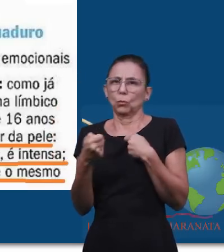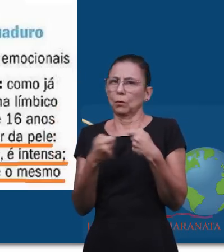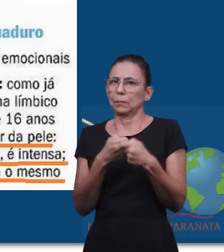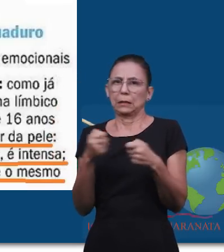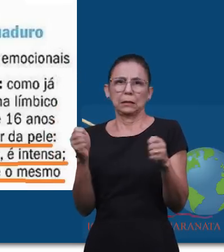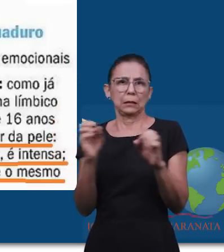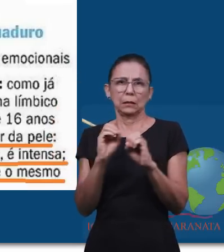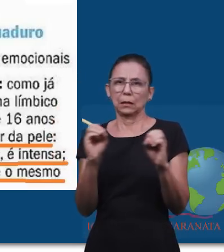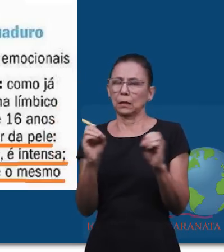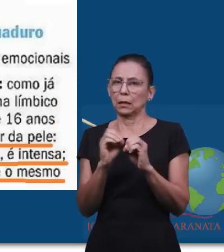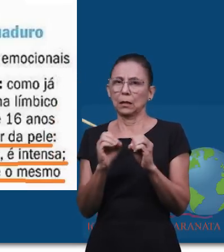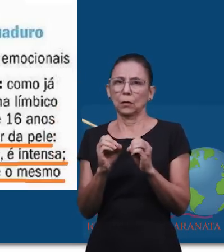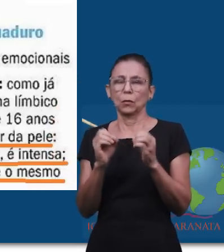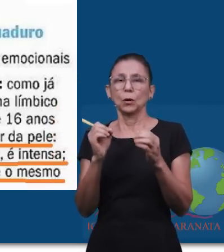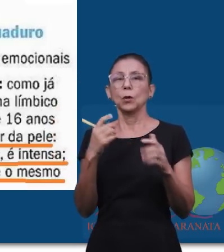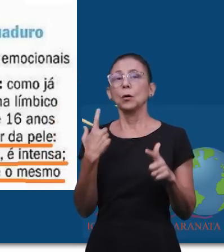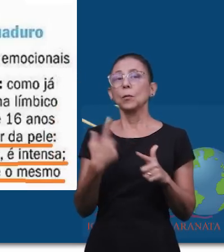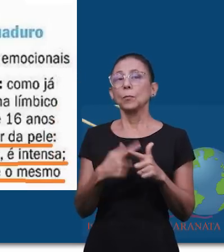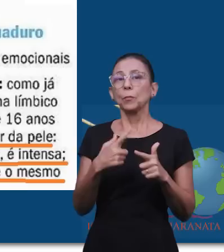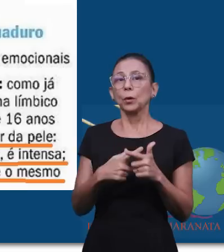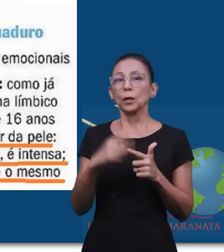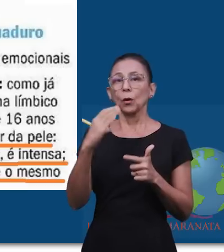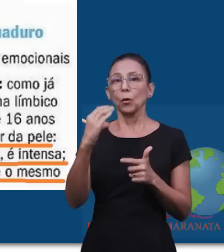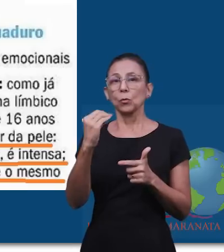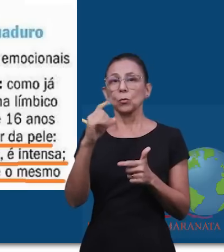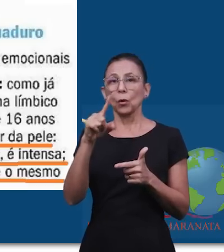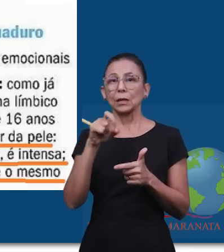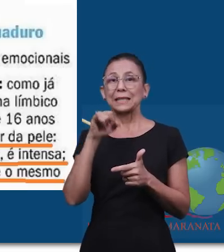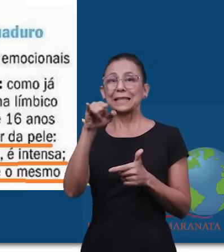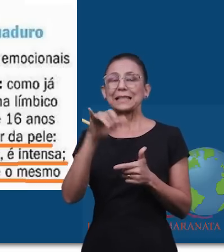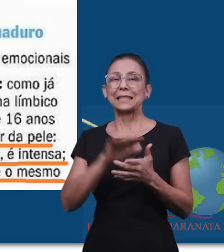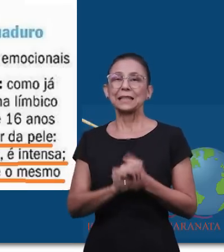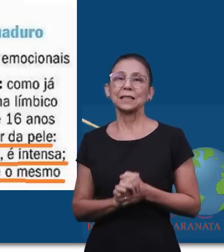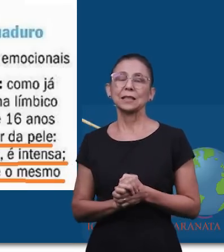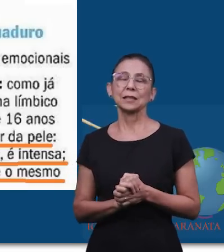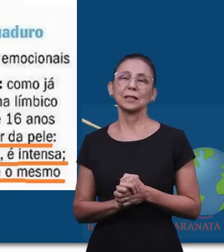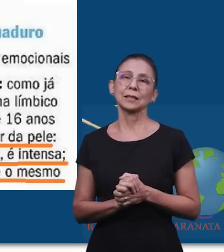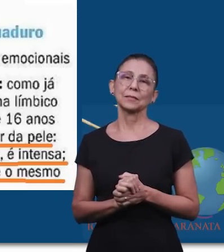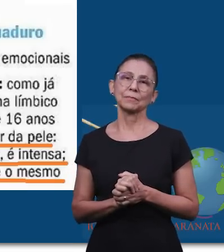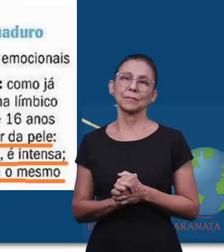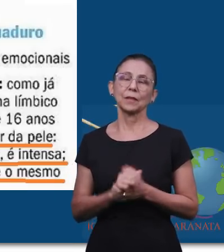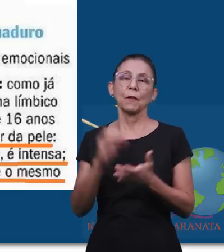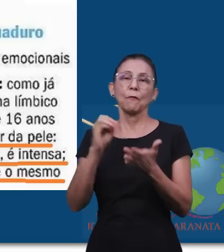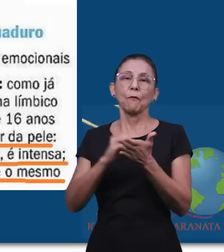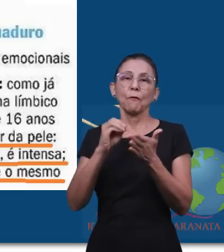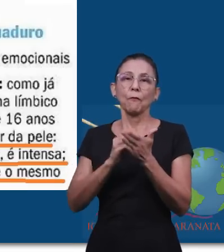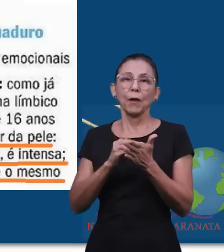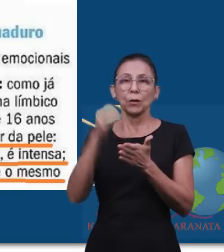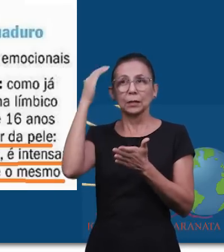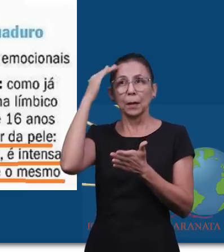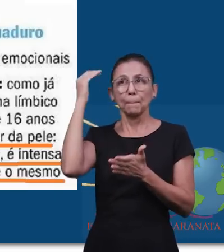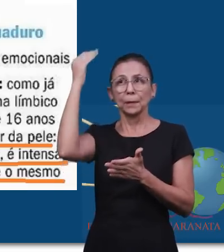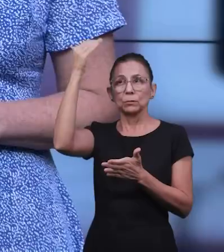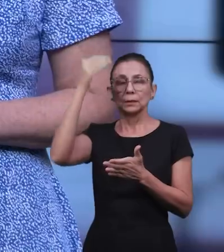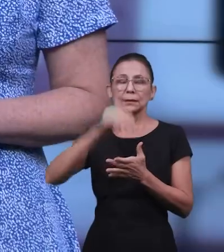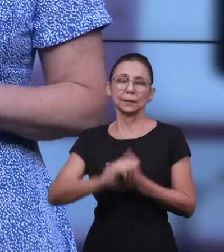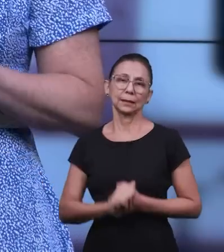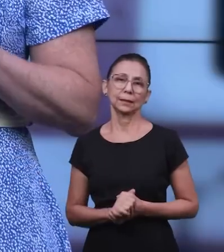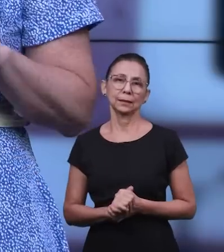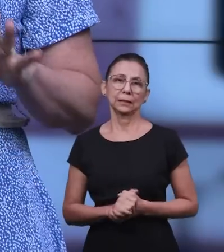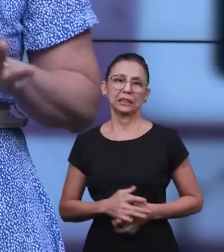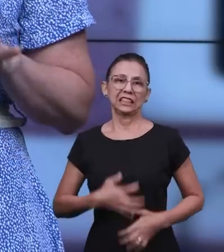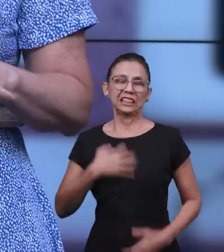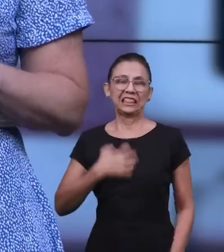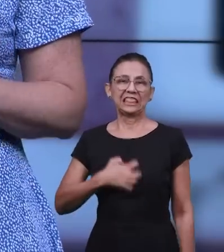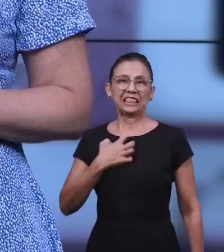adulto, porque o córtex pré-frontal está imaturo. Então, quando está com raiva,